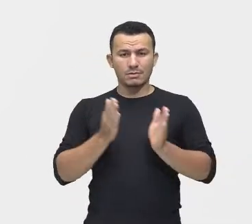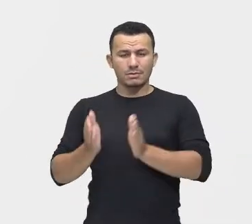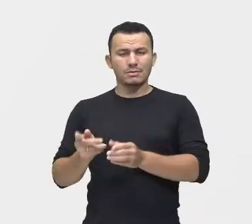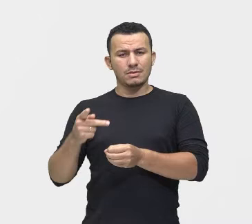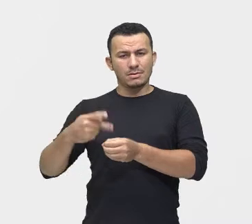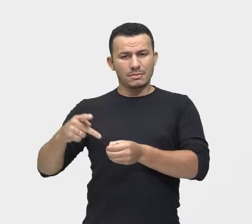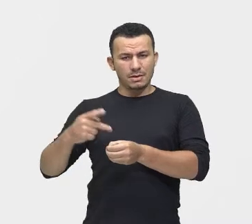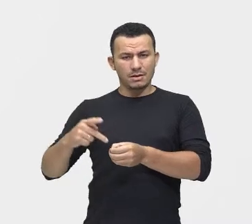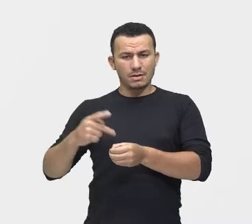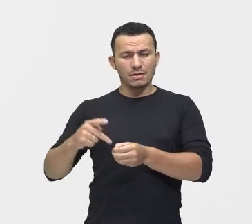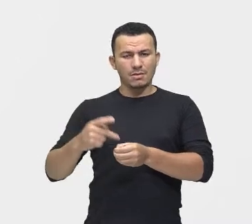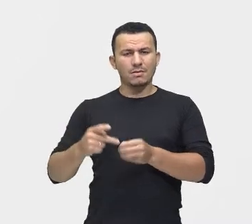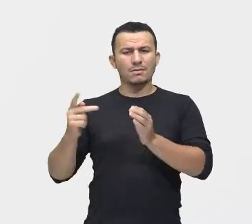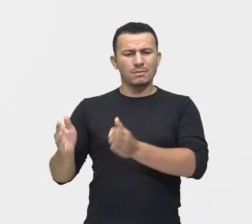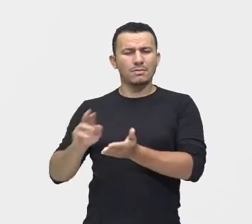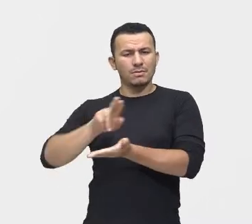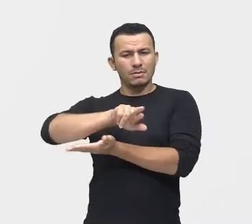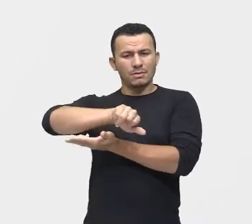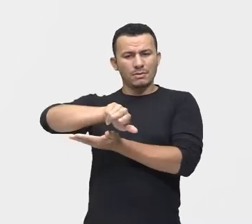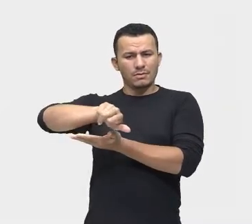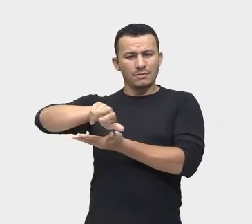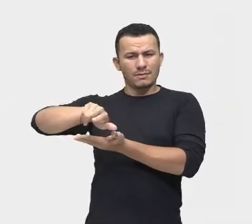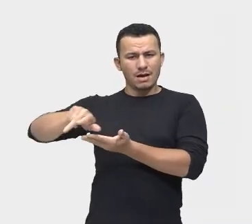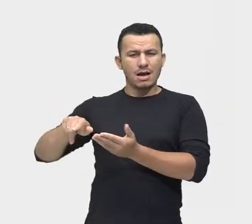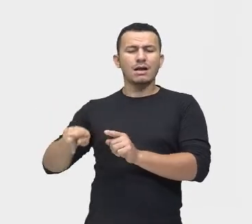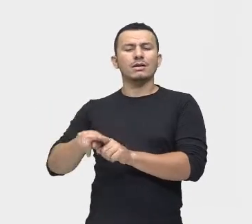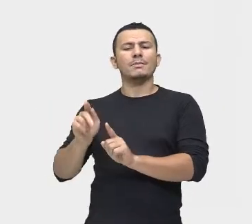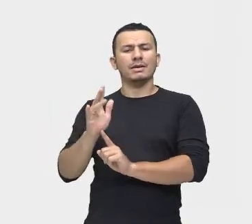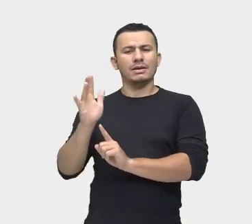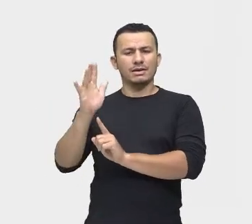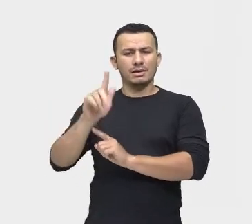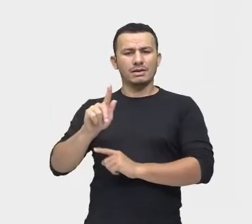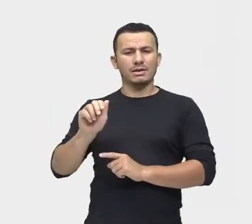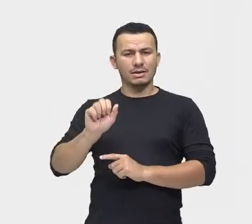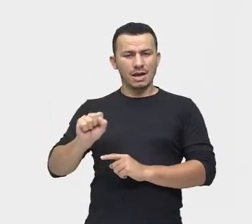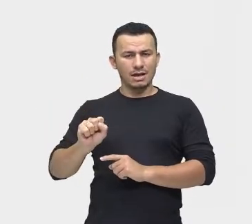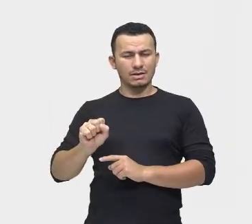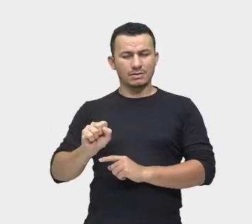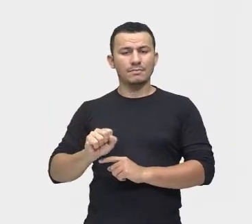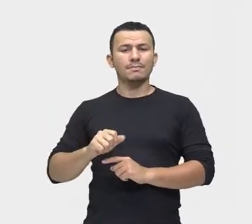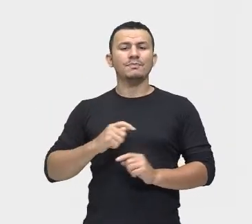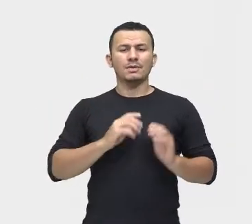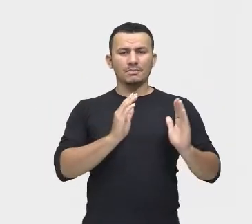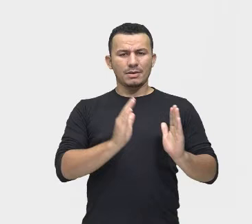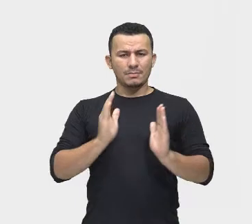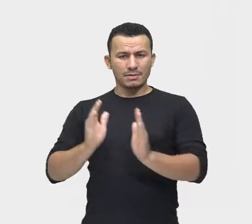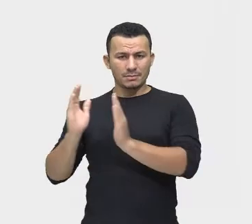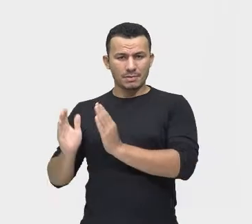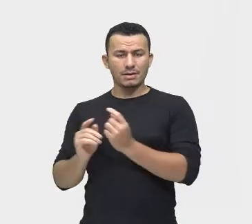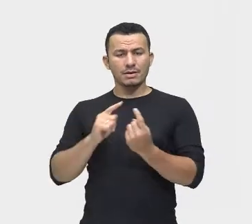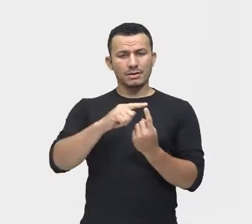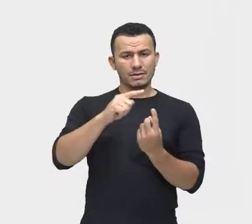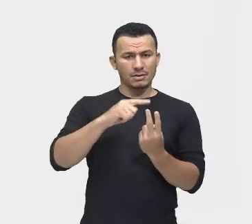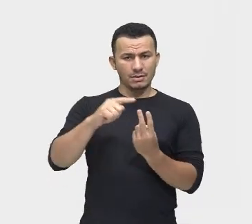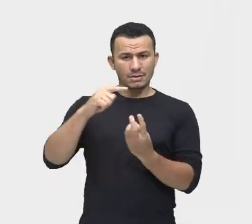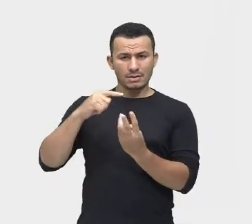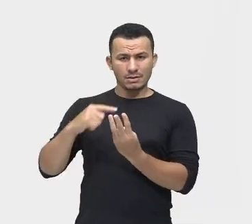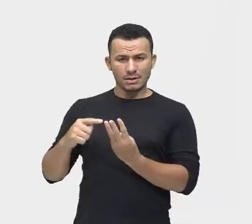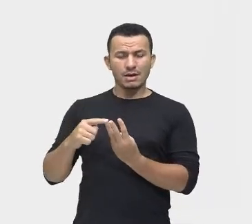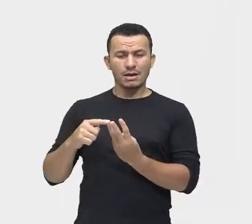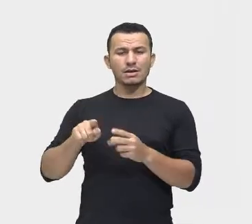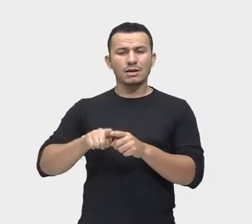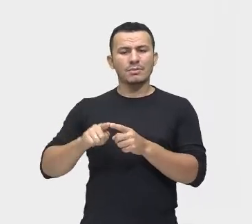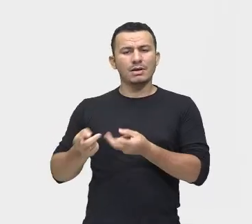petróleo, né? E outros aí, gás natural. Então você tem carvão, petróleo, usina de petróleo aqui,